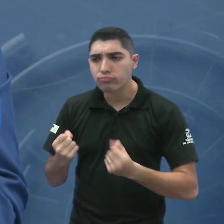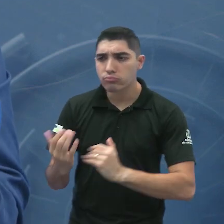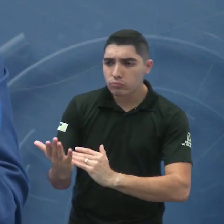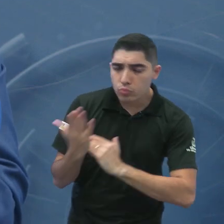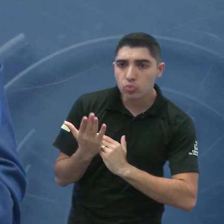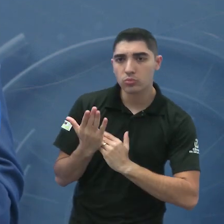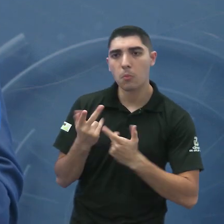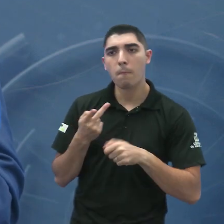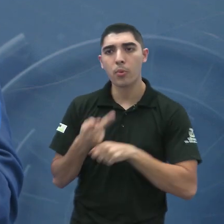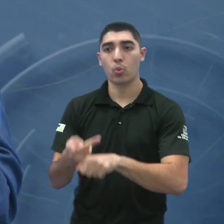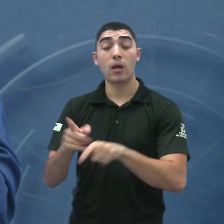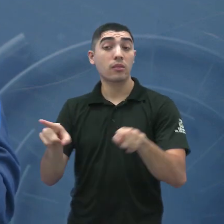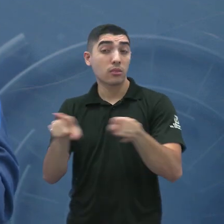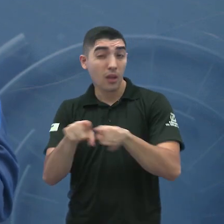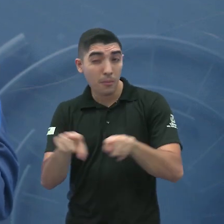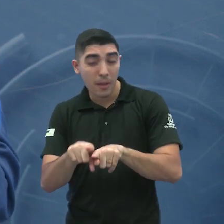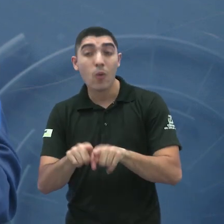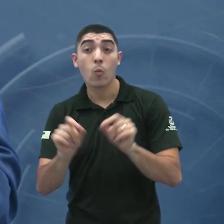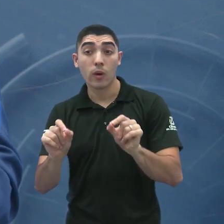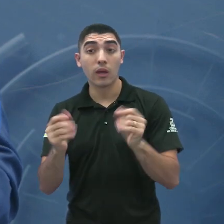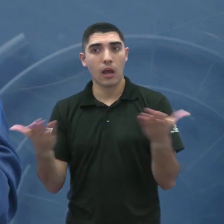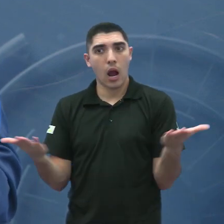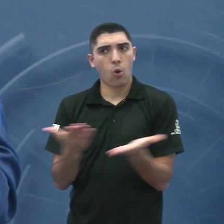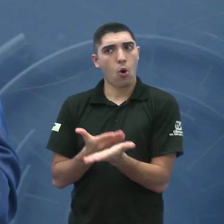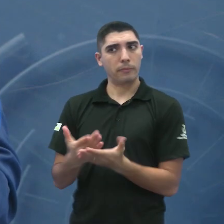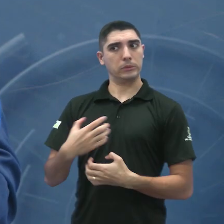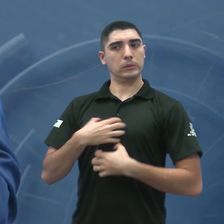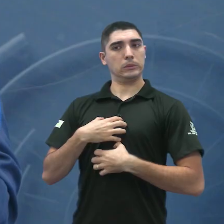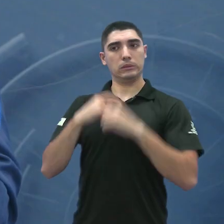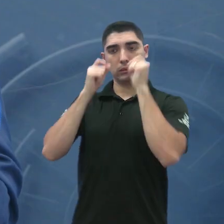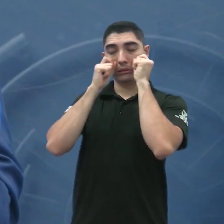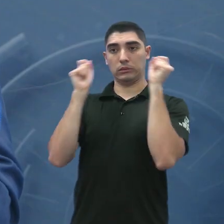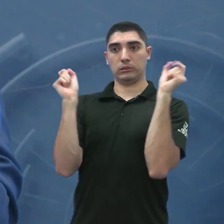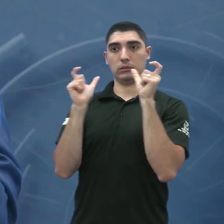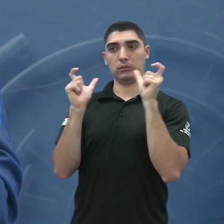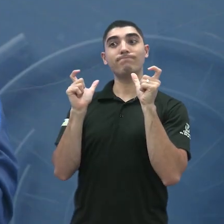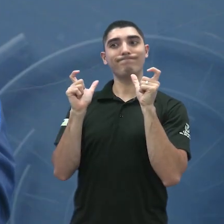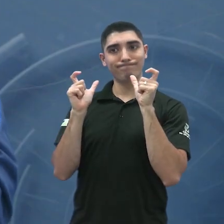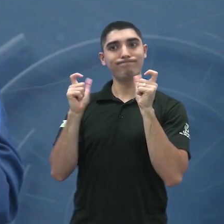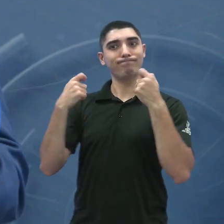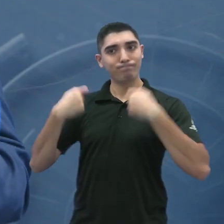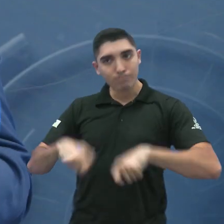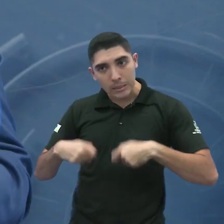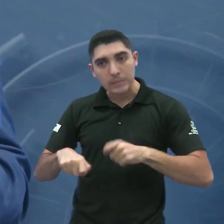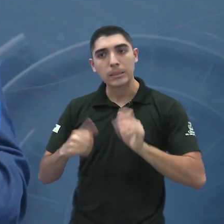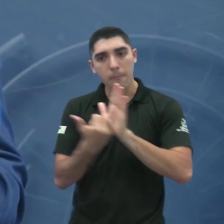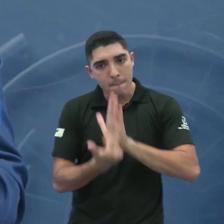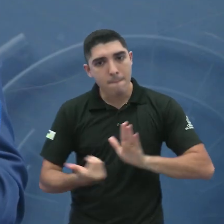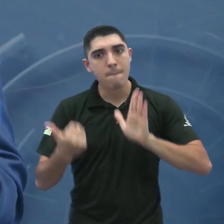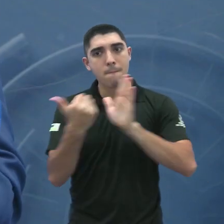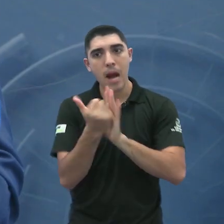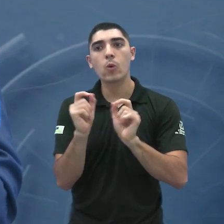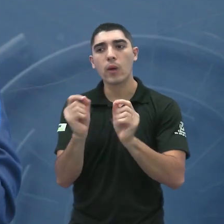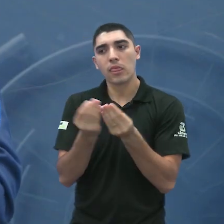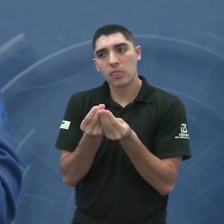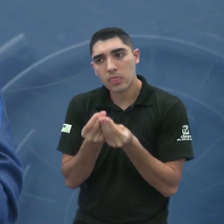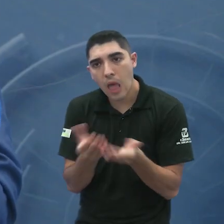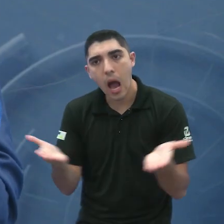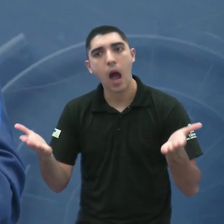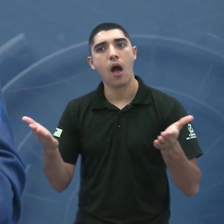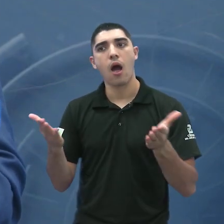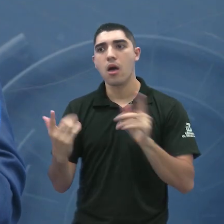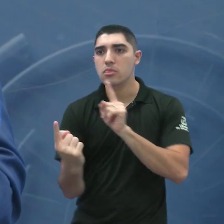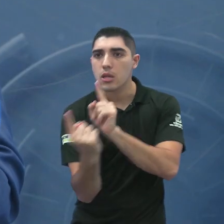Ao mesmo tempo, também acende um alerta, né, sobre a necessidade de ampliar o acesso,